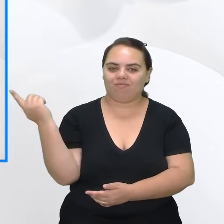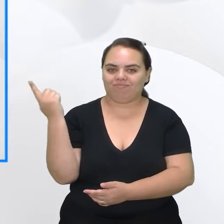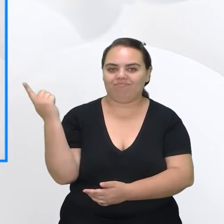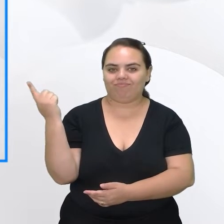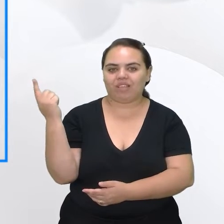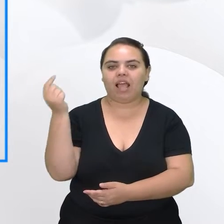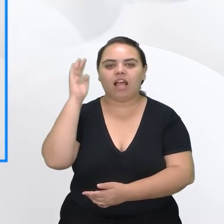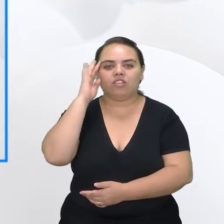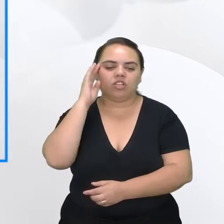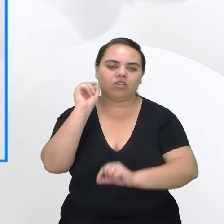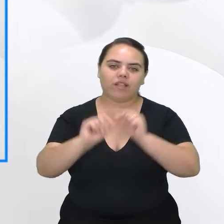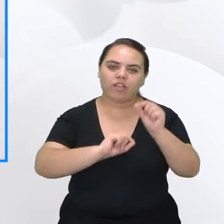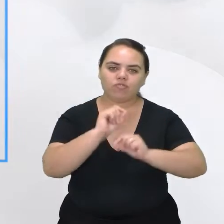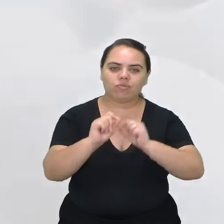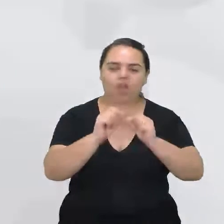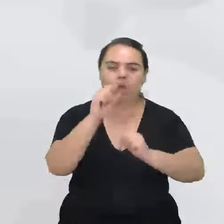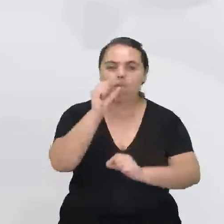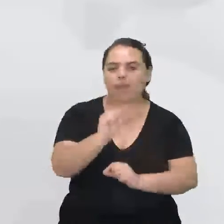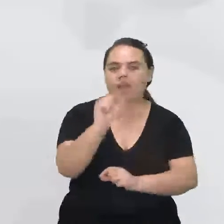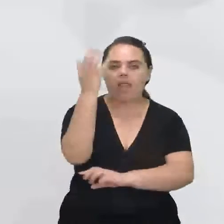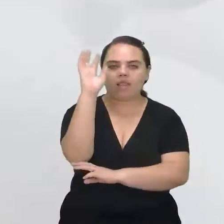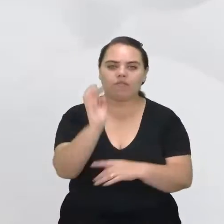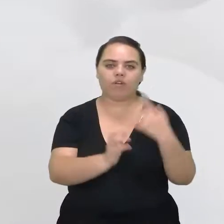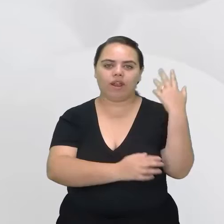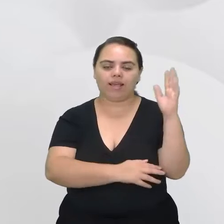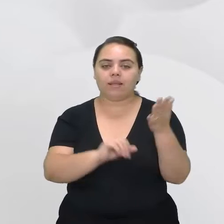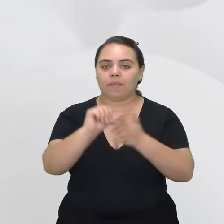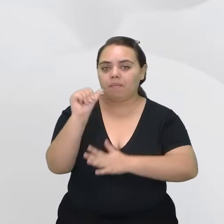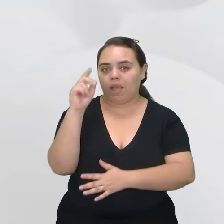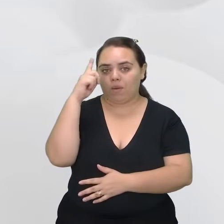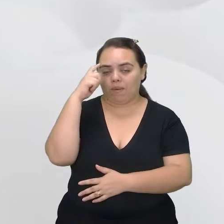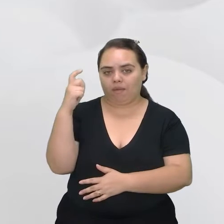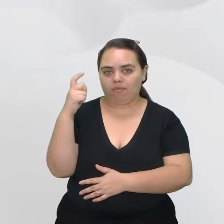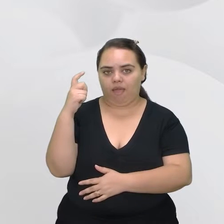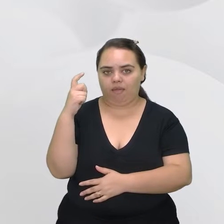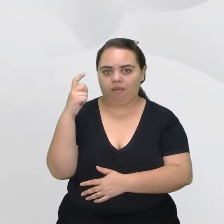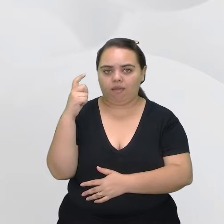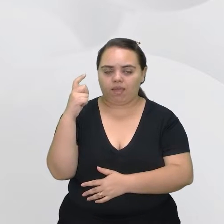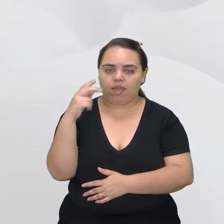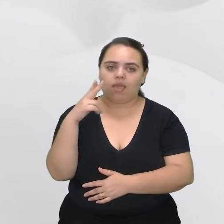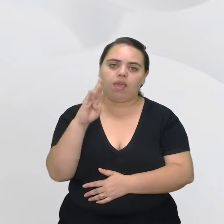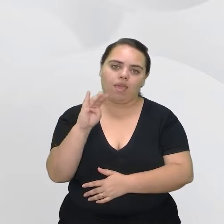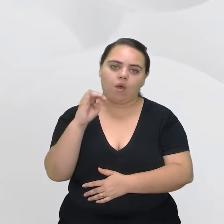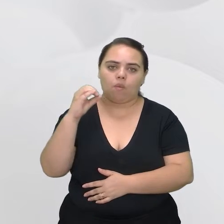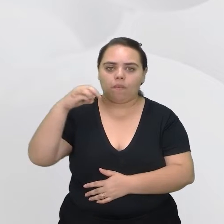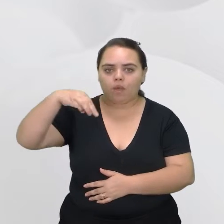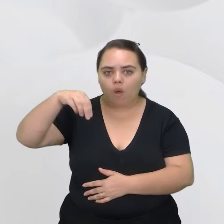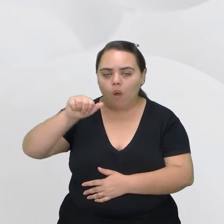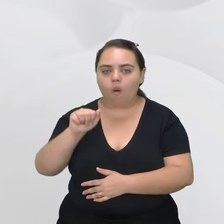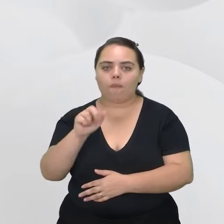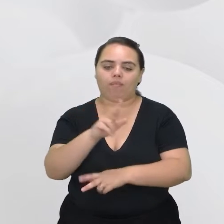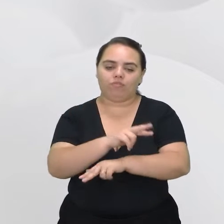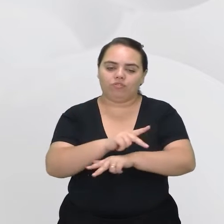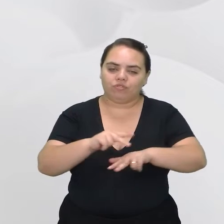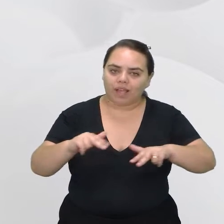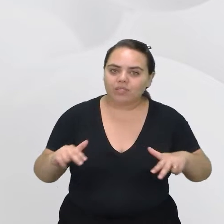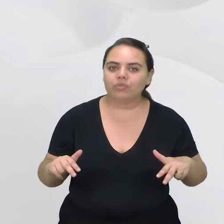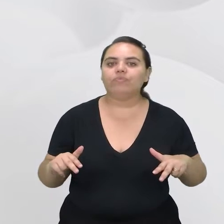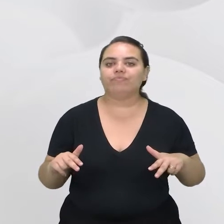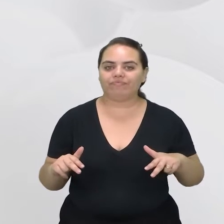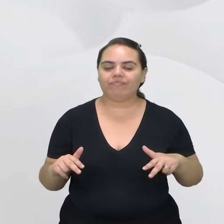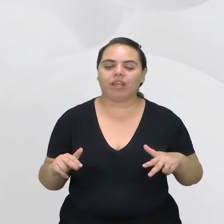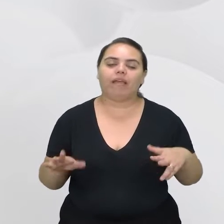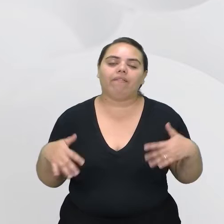a gente entende como mini floresta? Primeiro, uma ideia de que é um bioma muito diverso, né? Então,